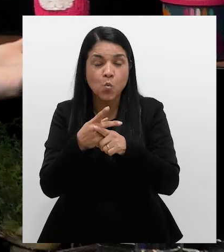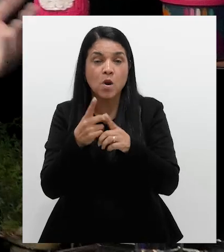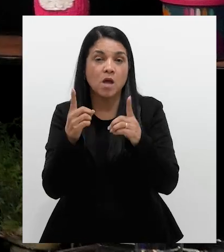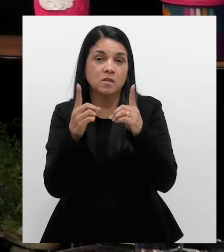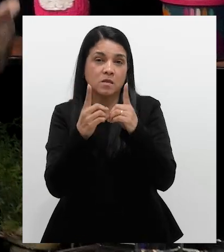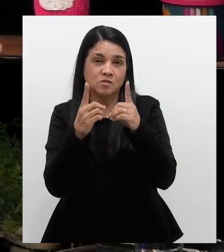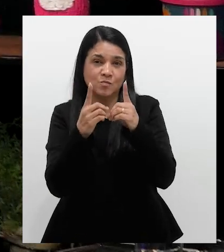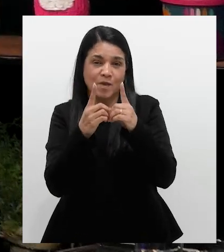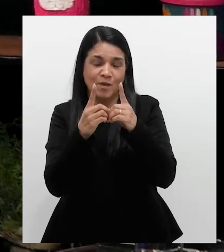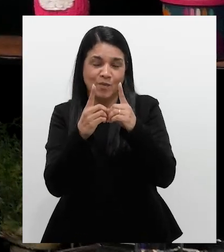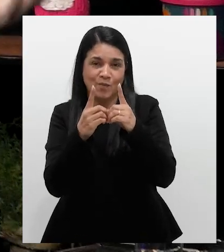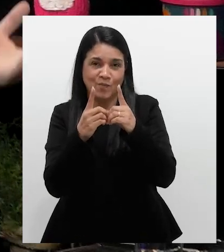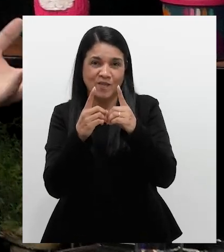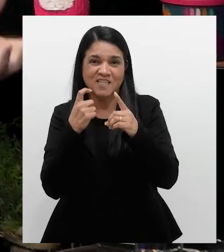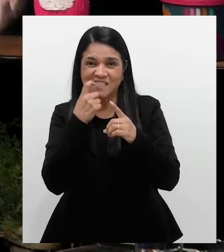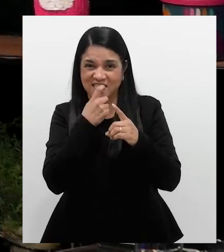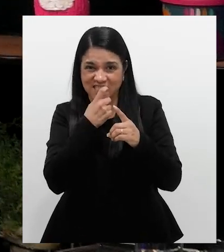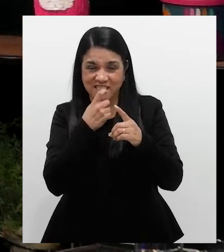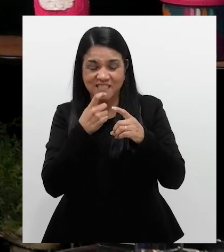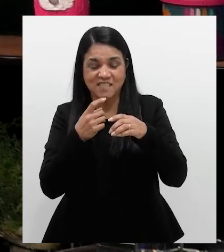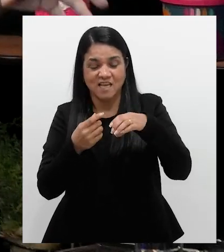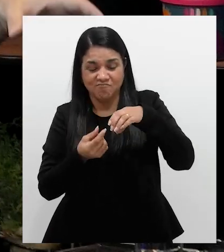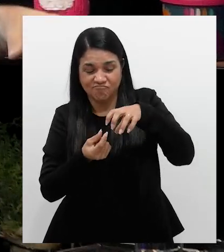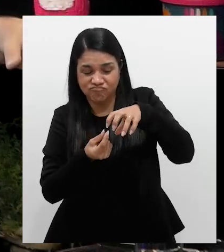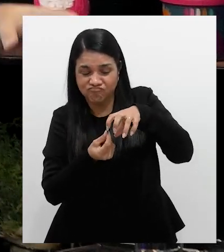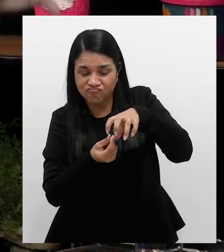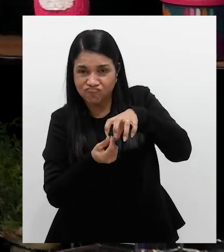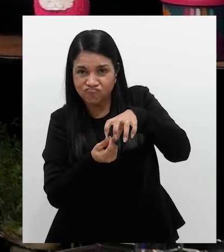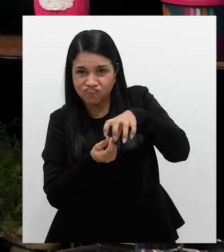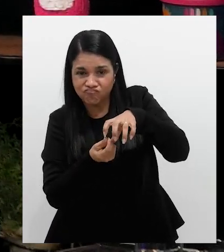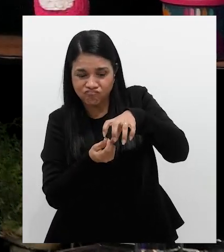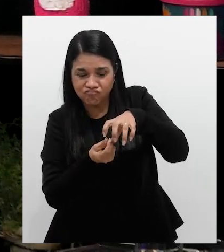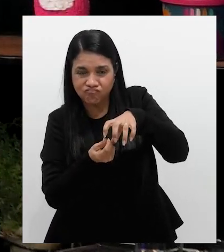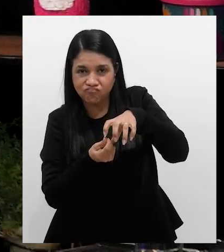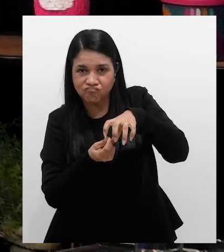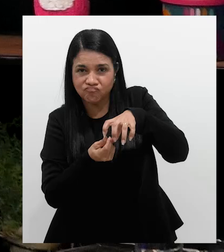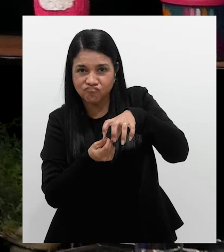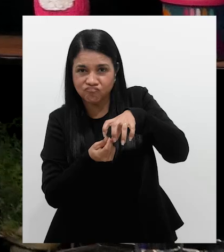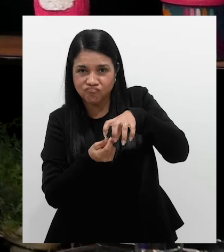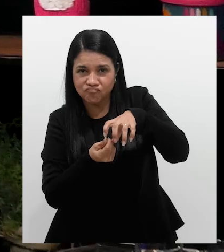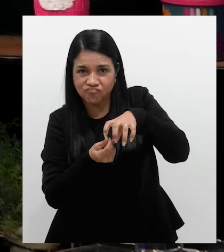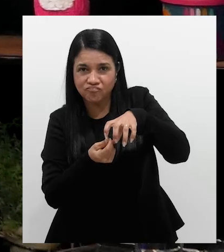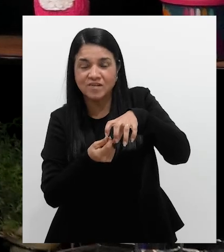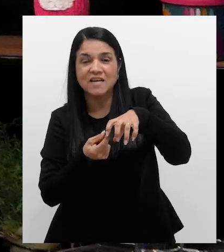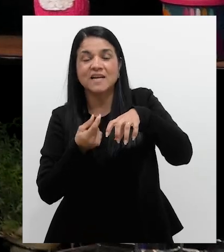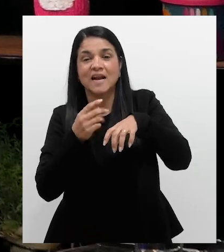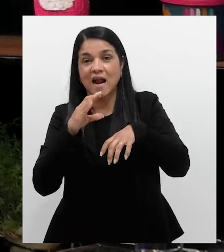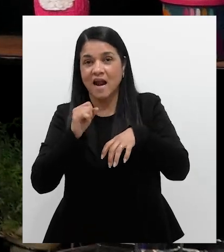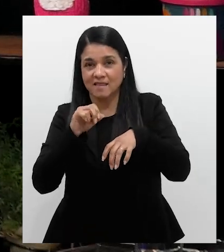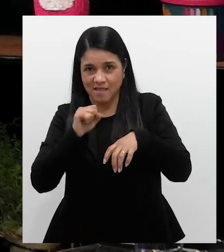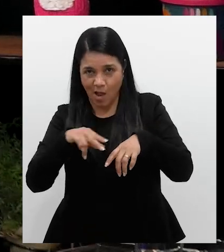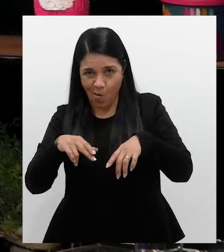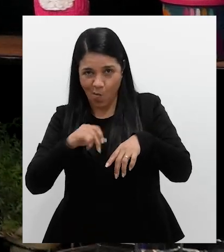de emergência, de urgência, e aí depois disso, feito aquele primeiro acesso, ela vai para